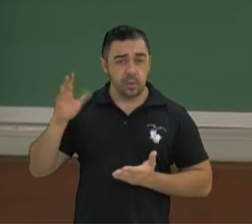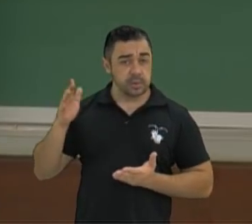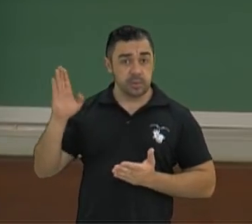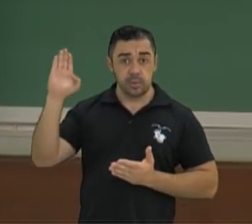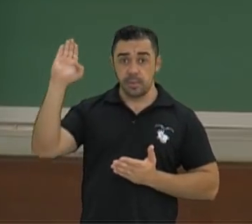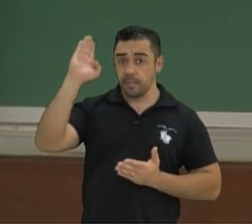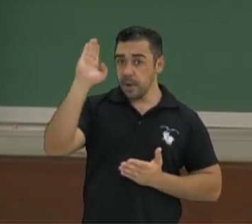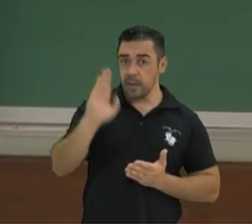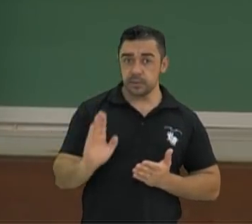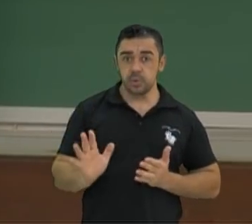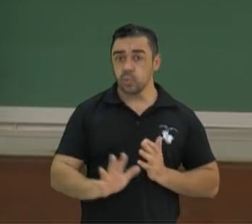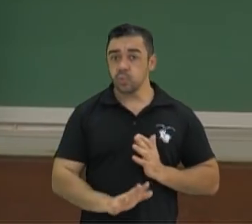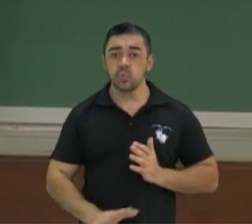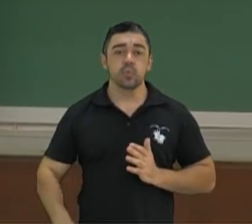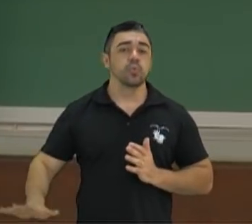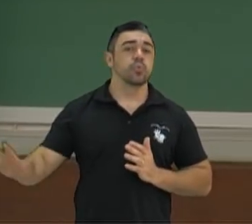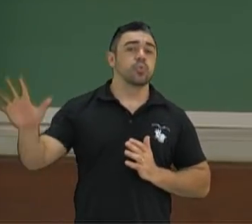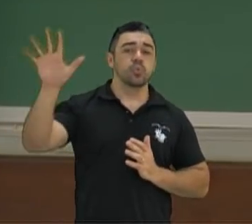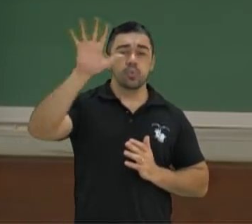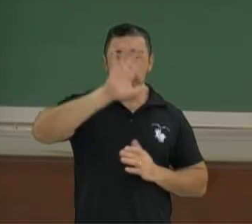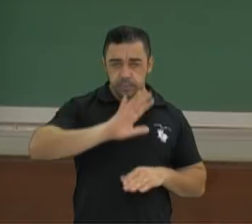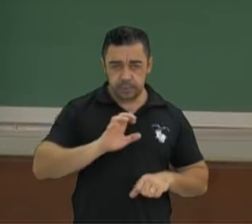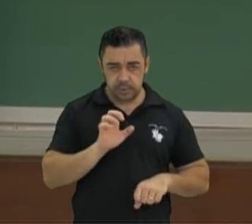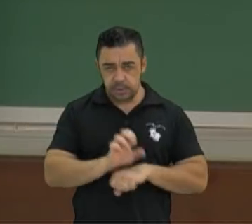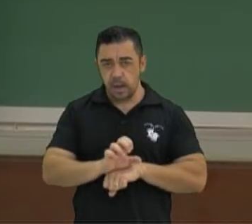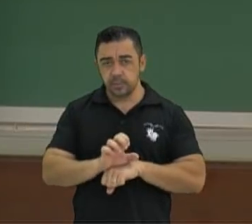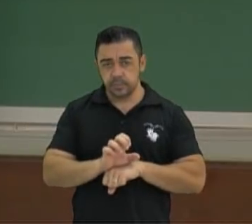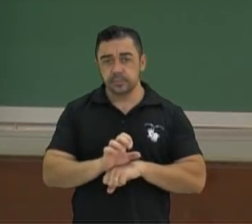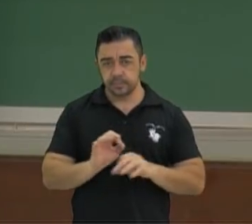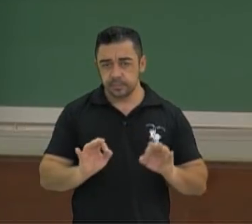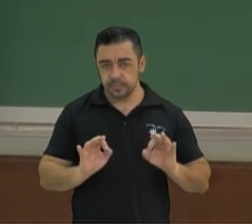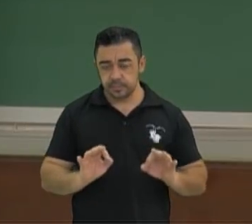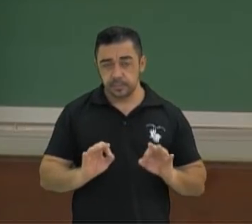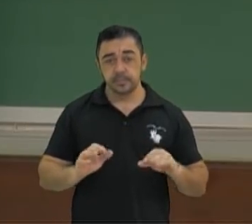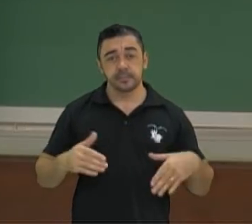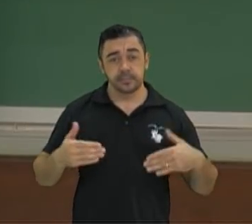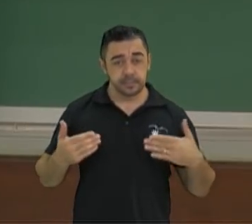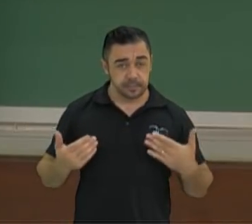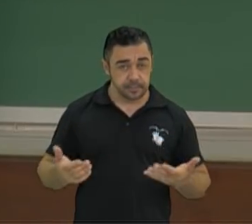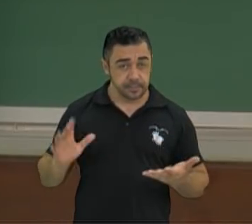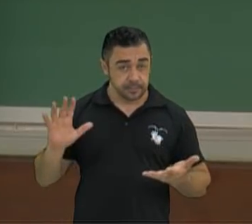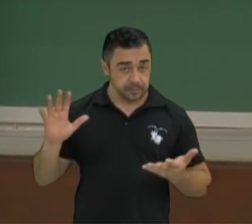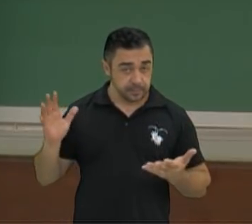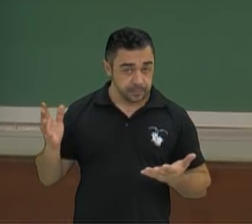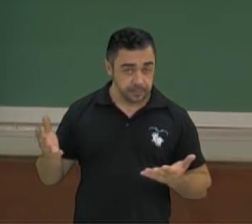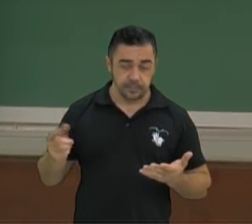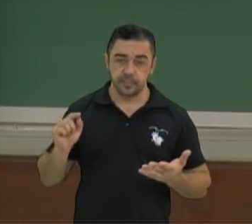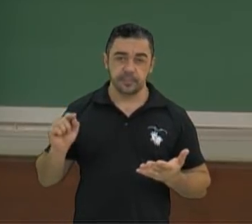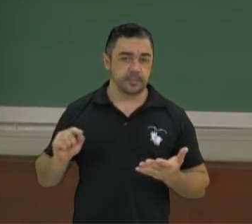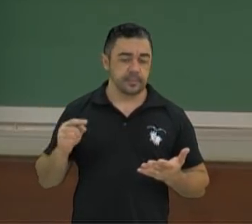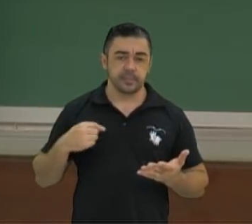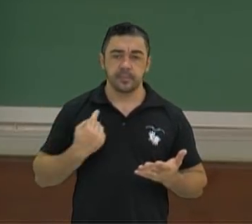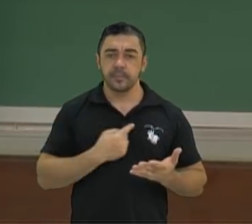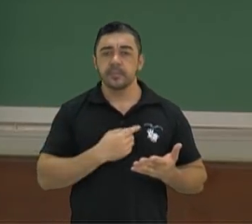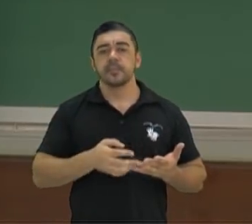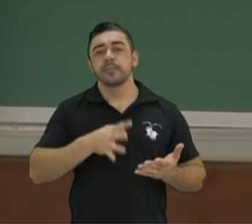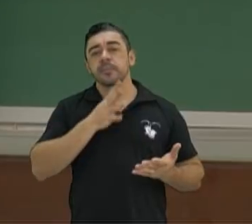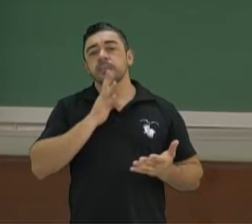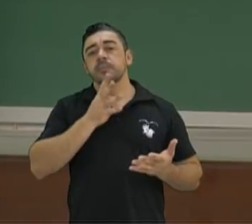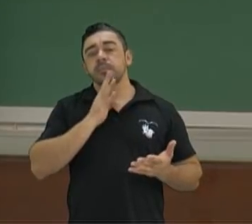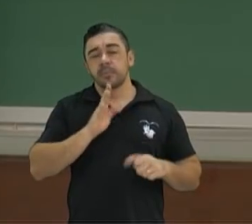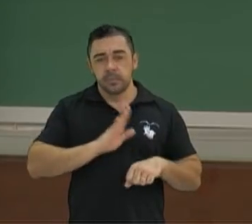Brasil todo, em todos os estados do país, tá? Então é muito comum justamente para a gente conhecer mais